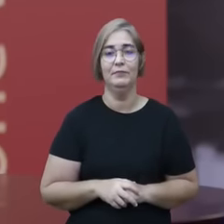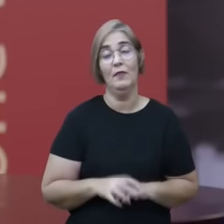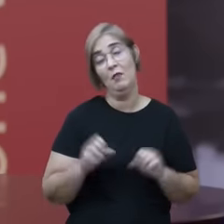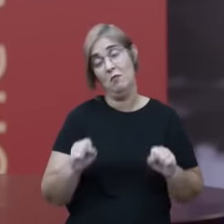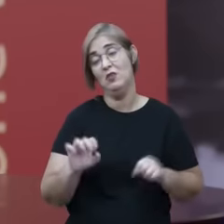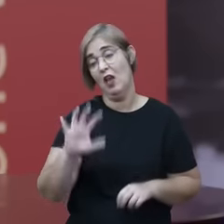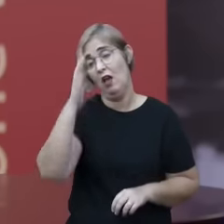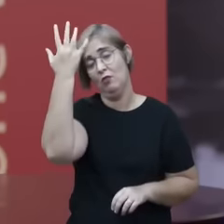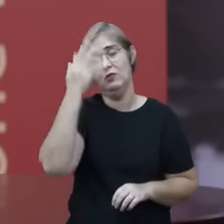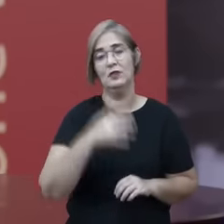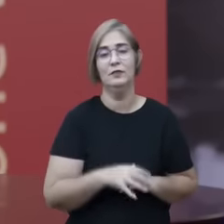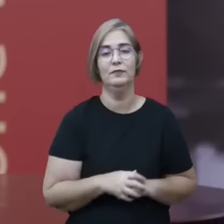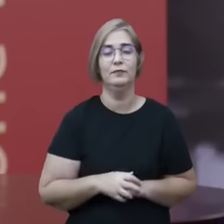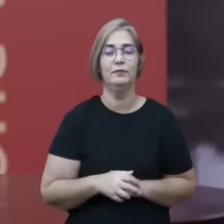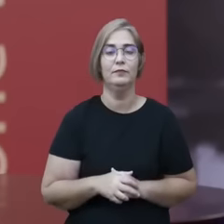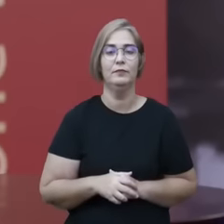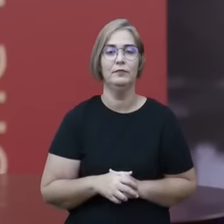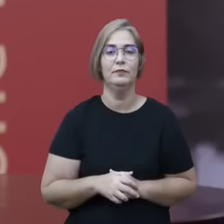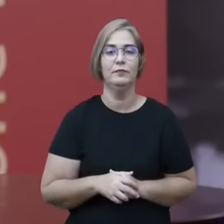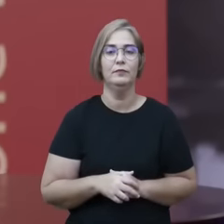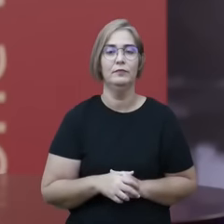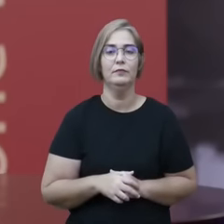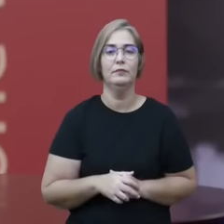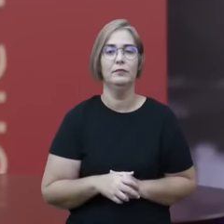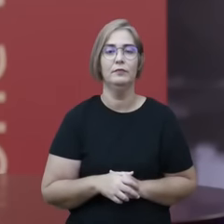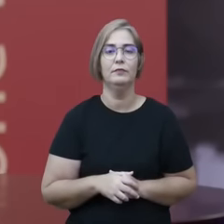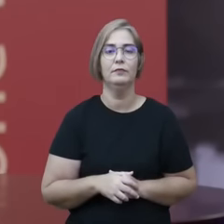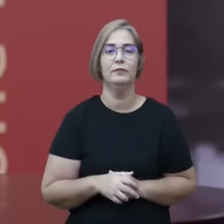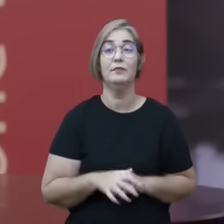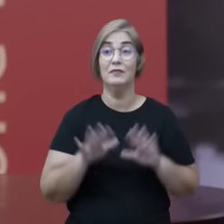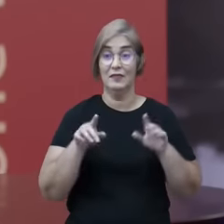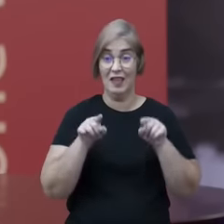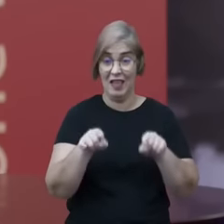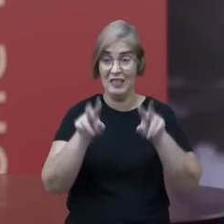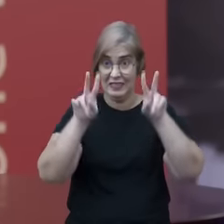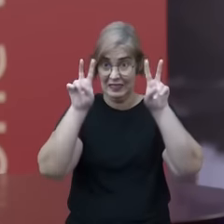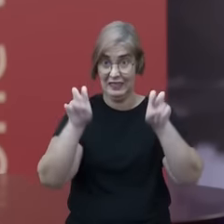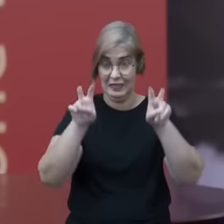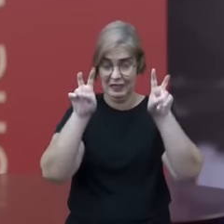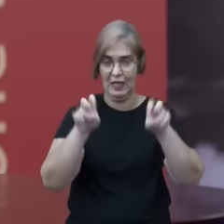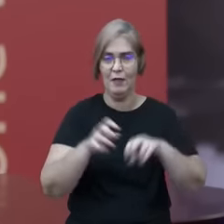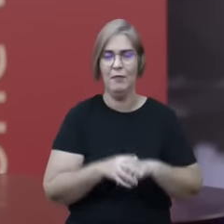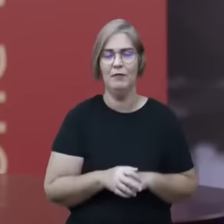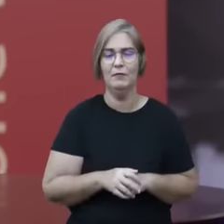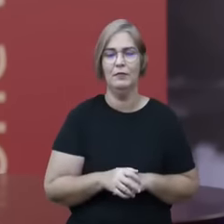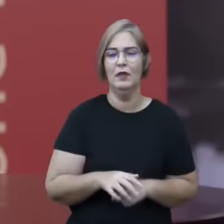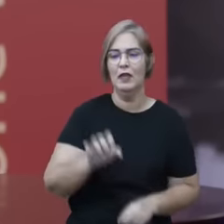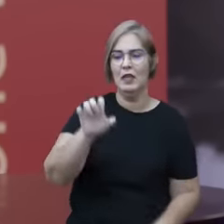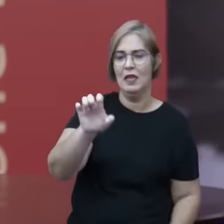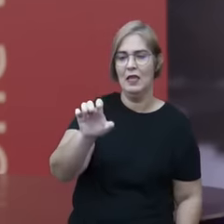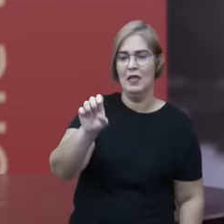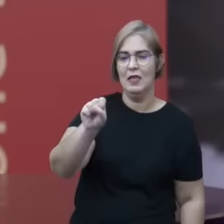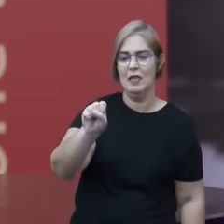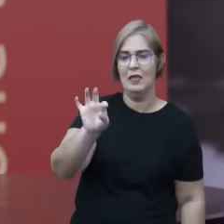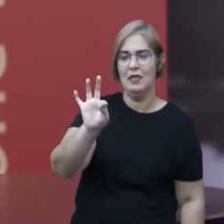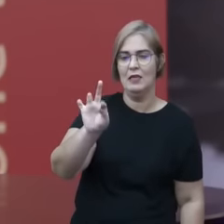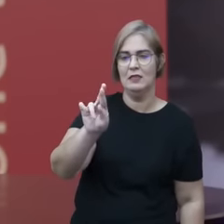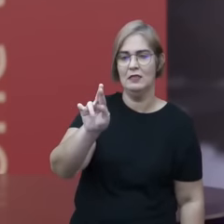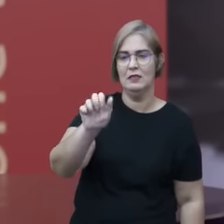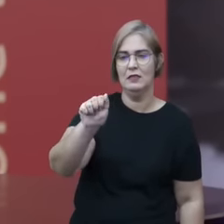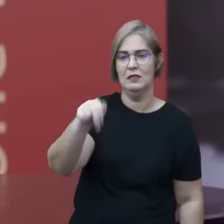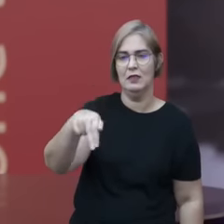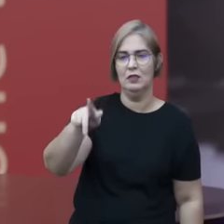prever. Eh, então esse tema do estrangeiro aparece no romance estrangeiro.